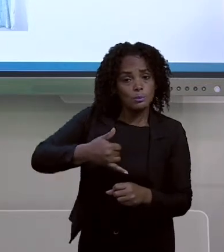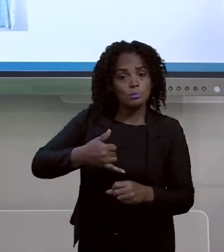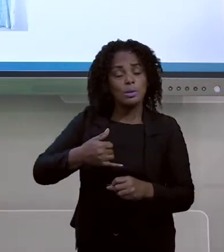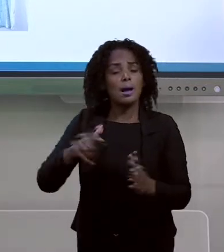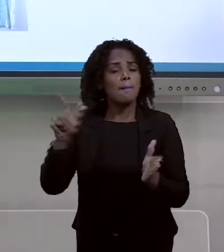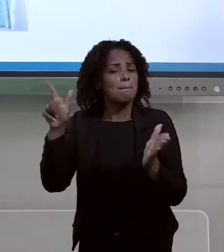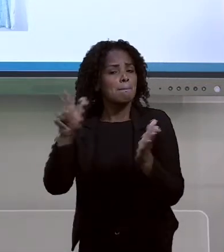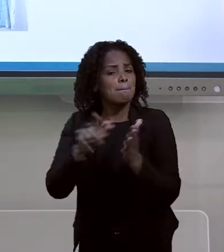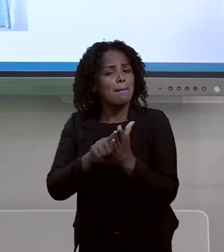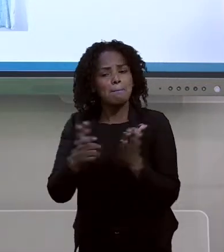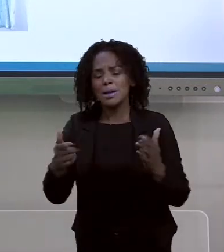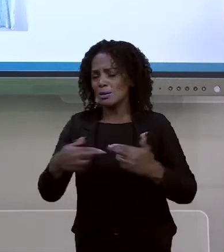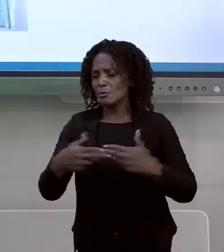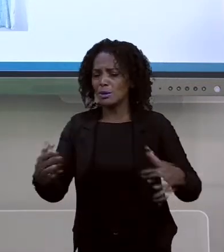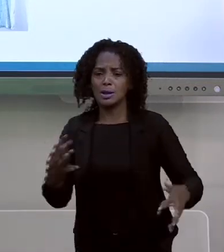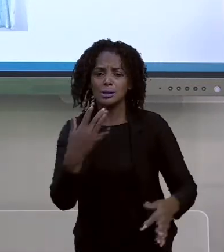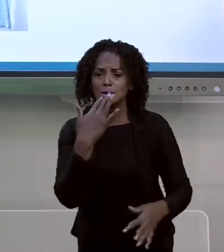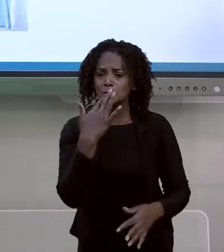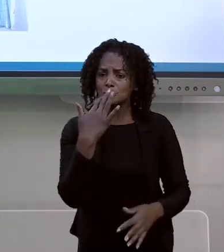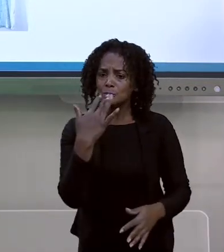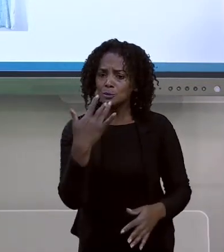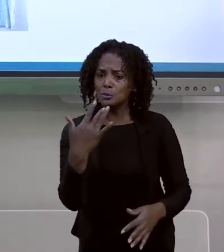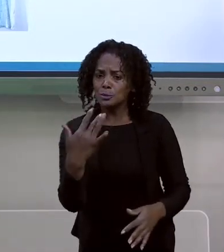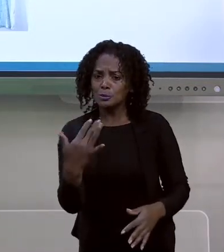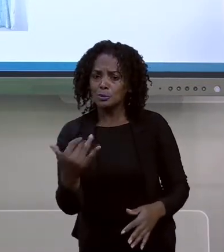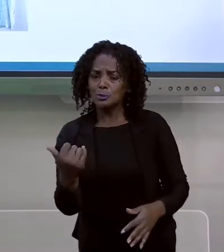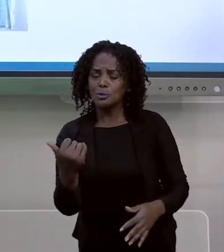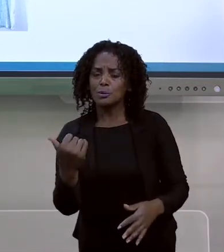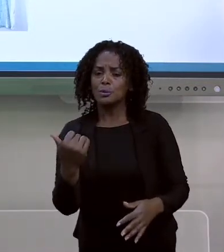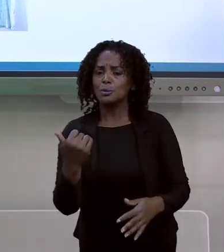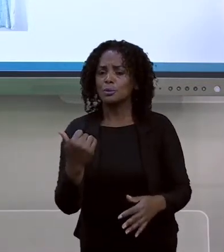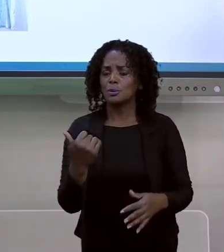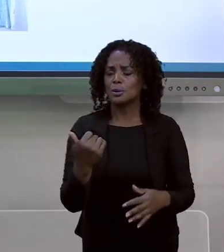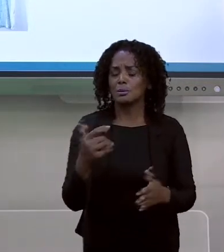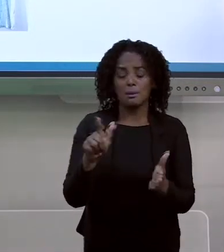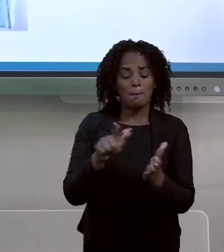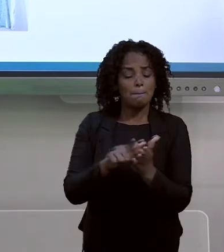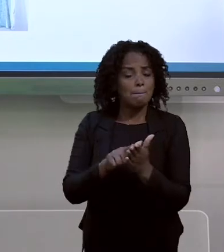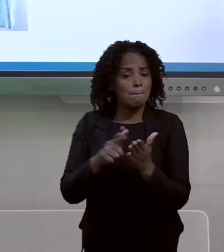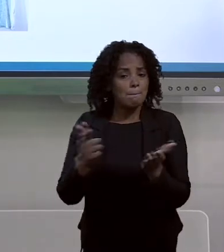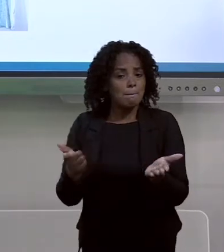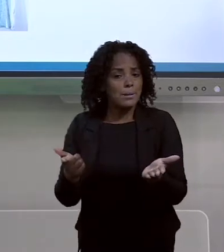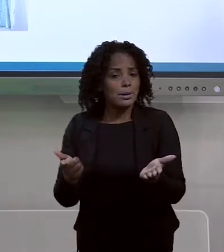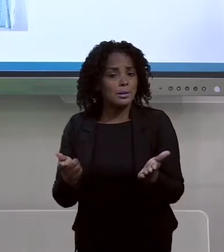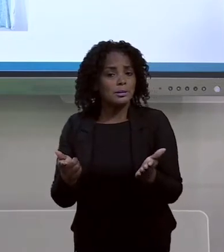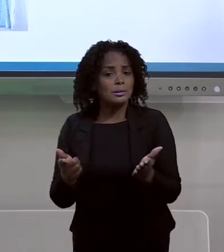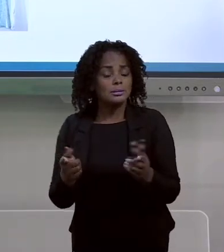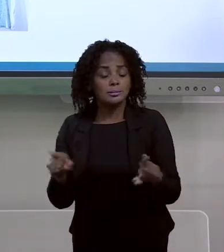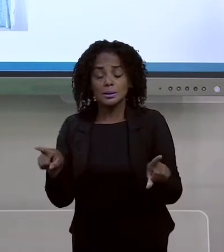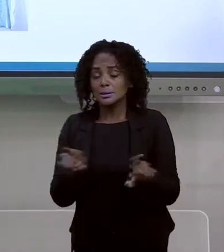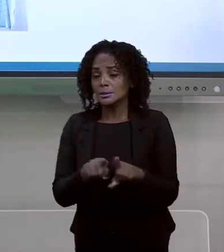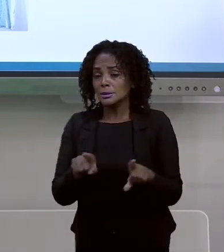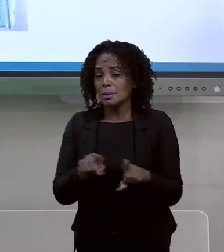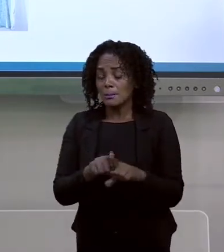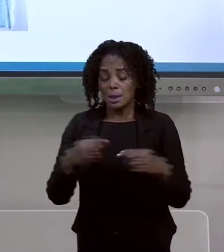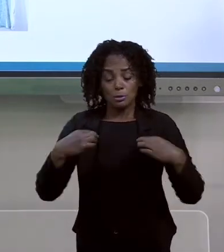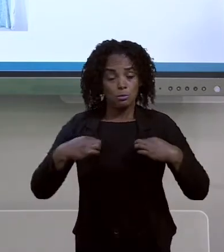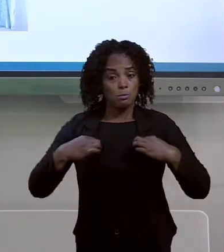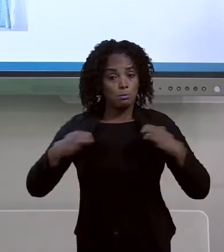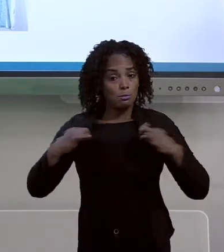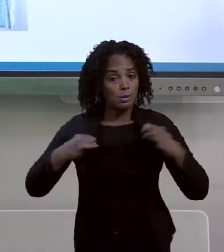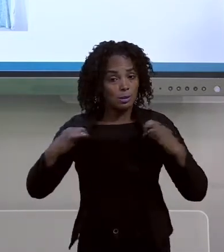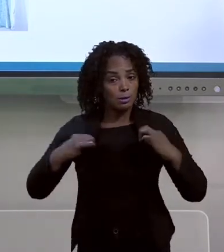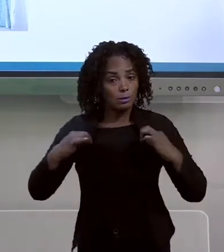Papel, várias cores do mesmo material, no caso, que é o papel. Ali uma camiseta,